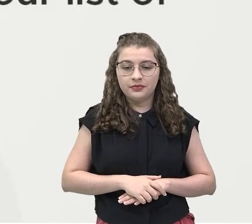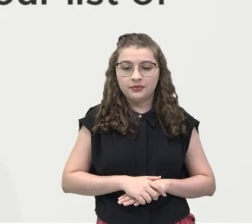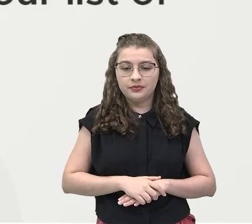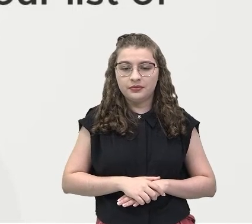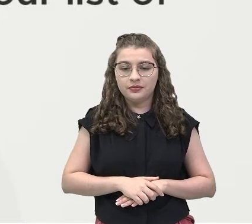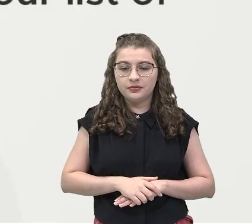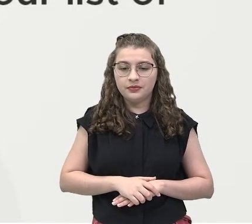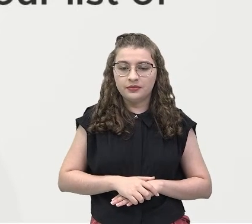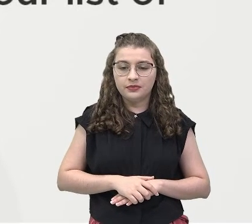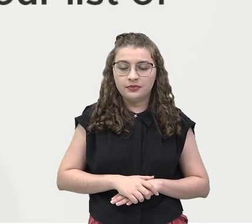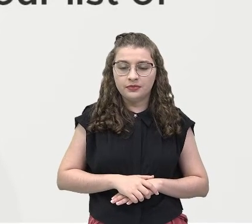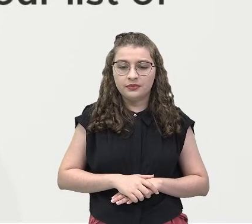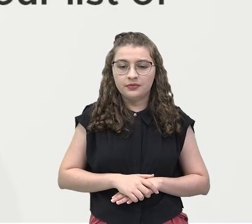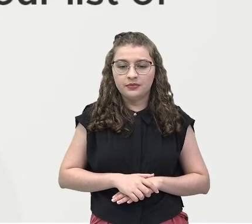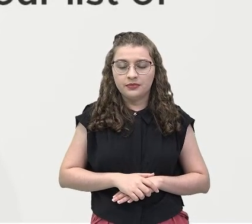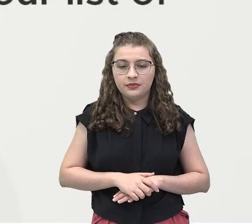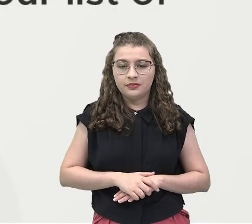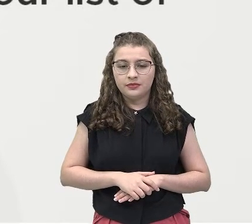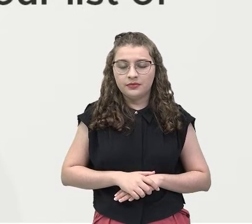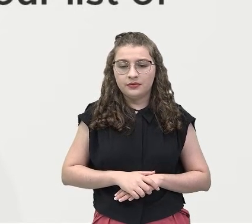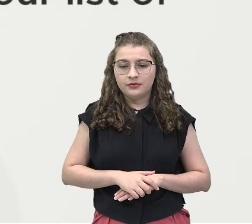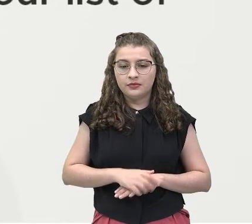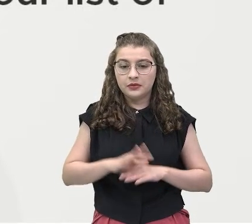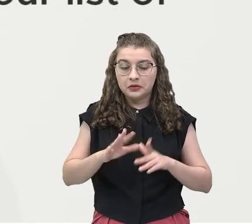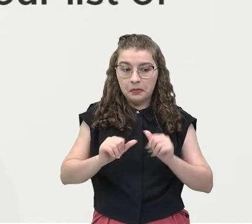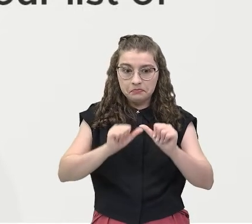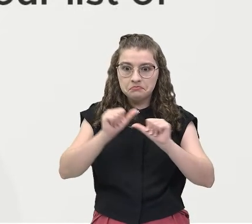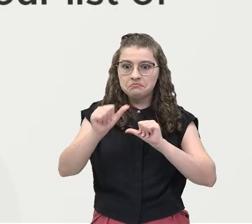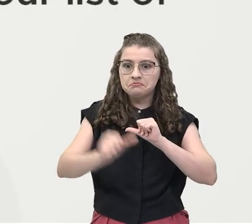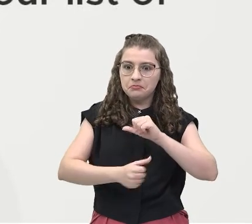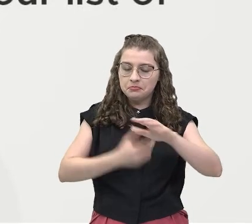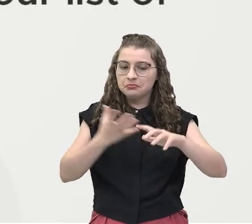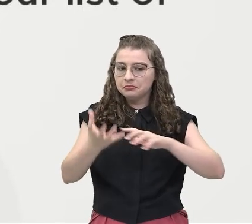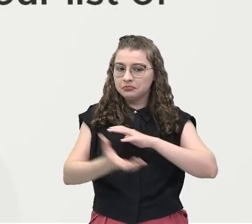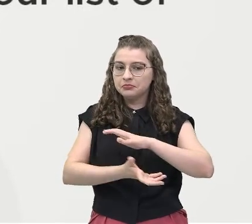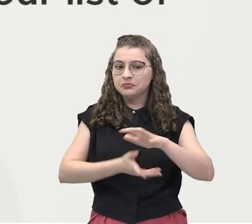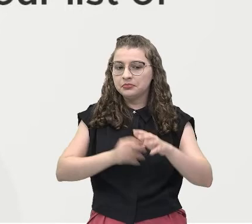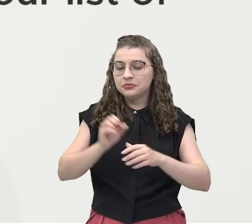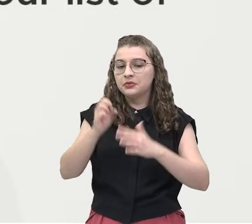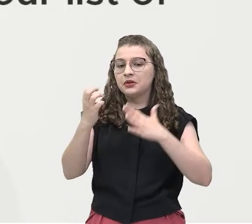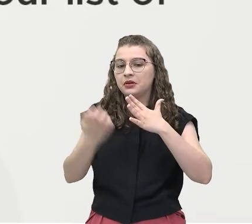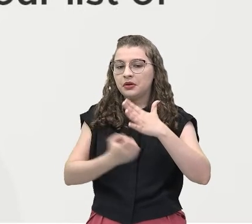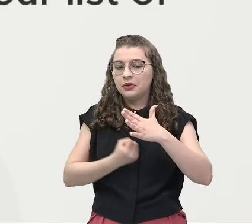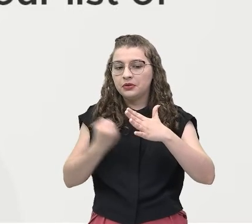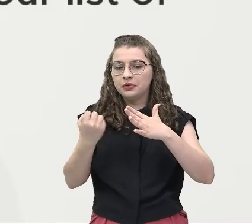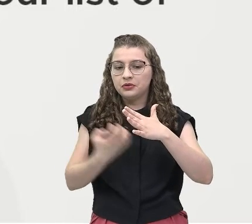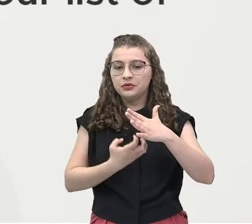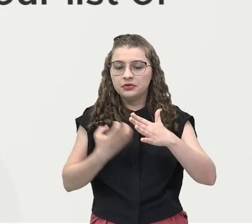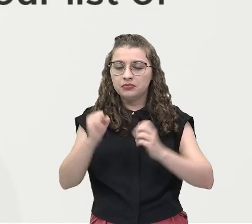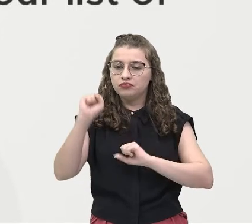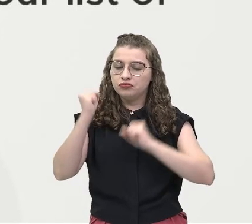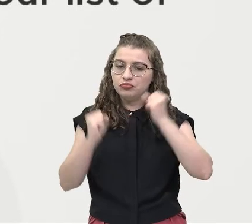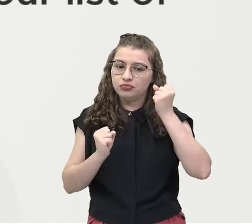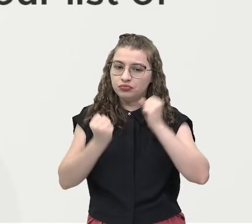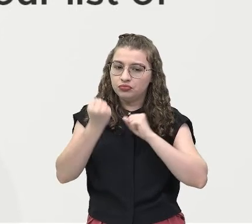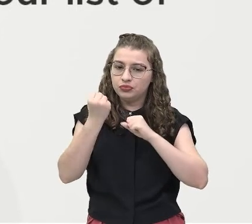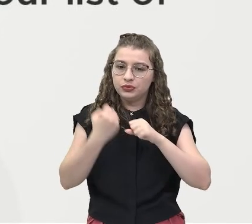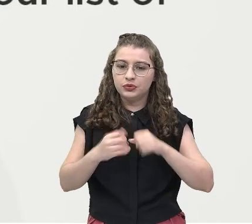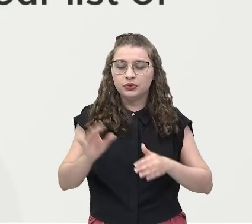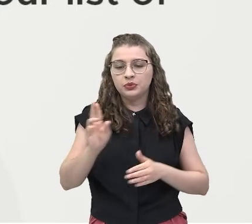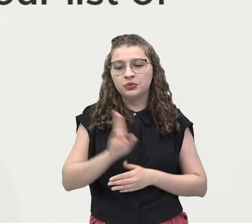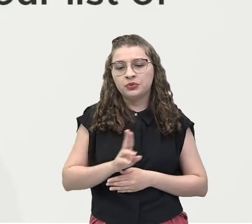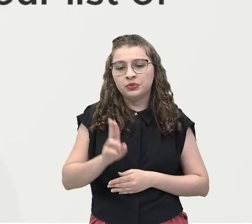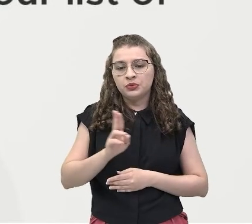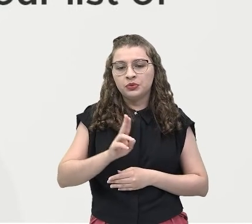is revolutionizing, está revolucionando the industries with its applications and